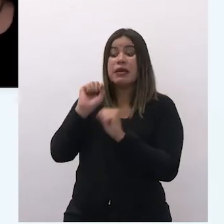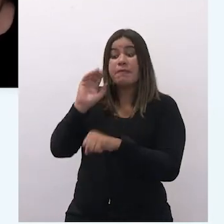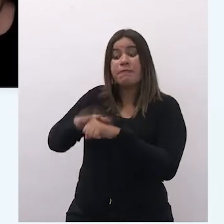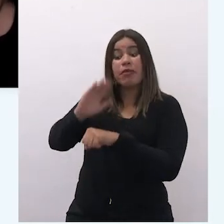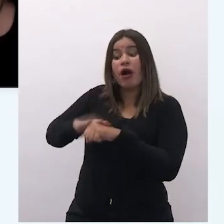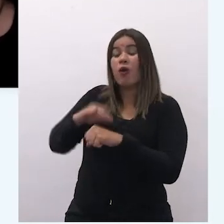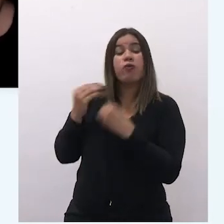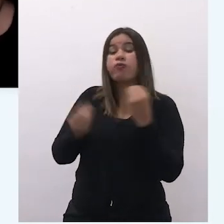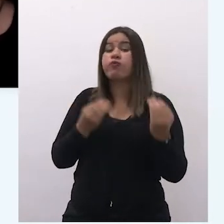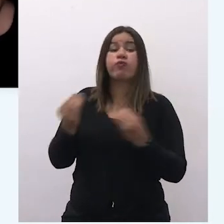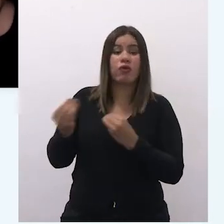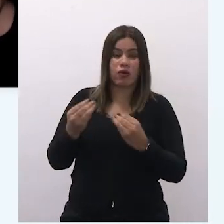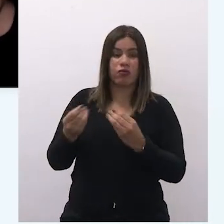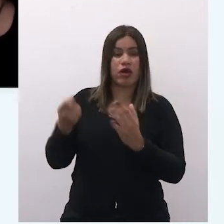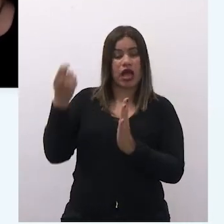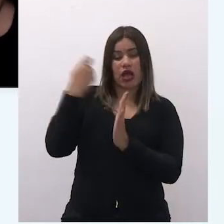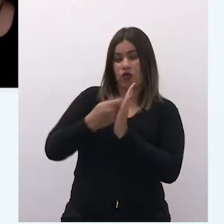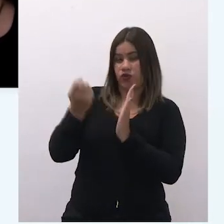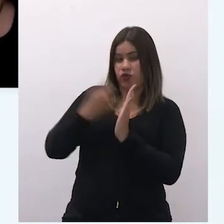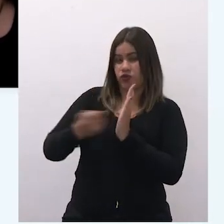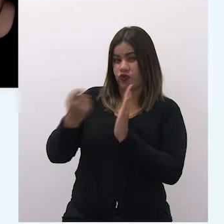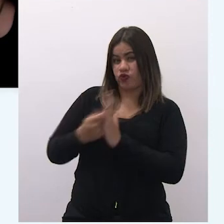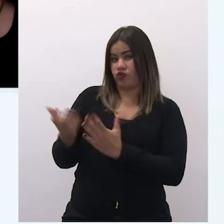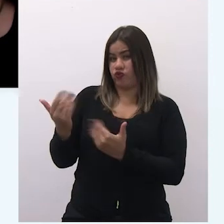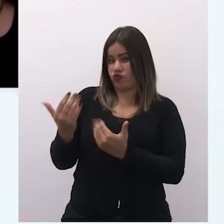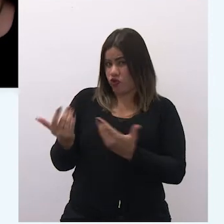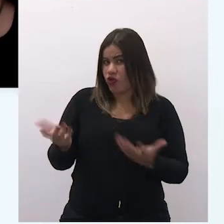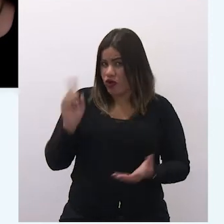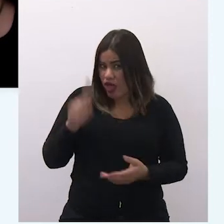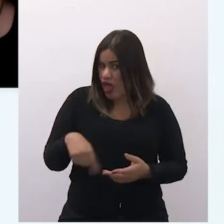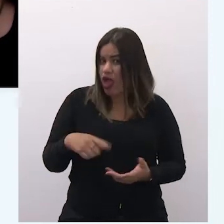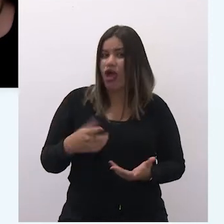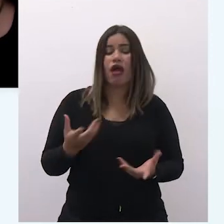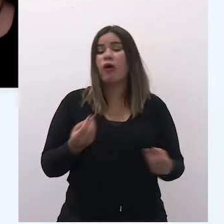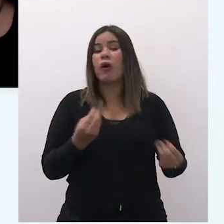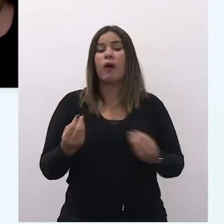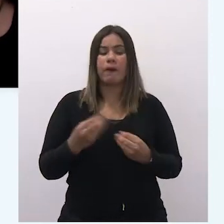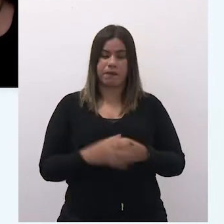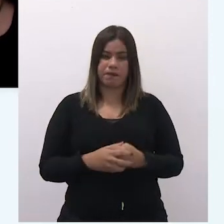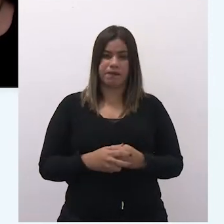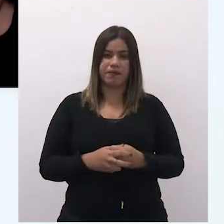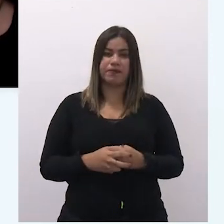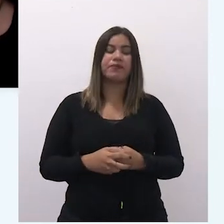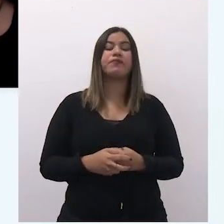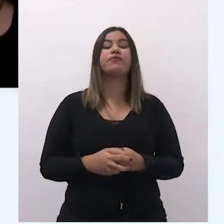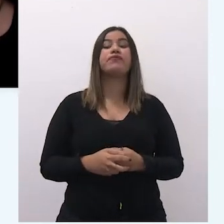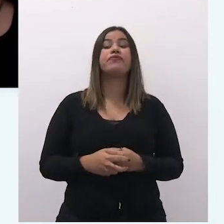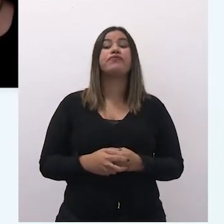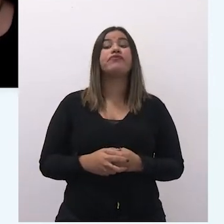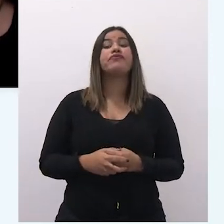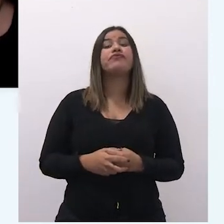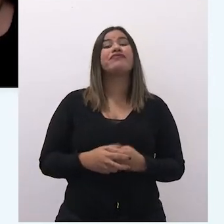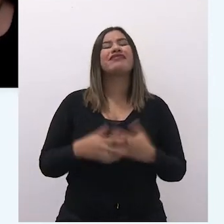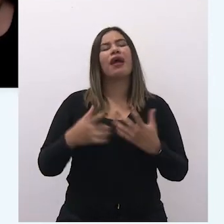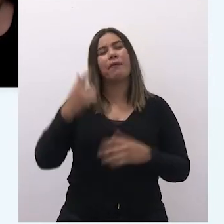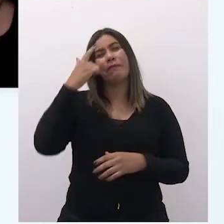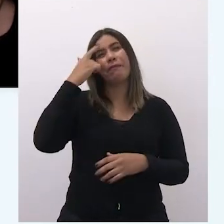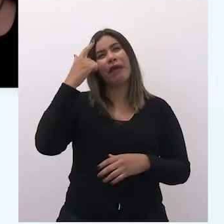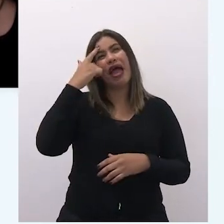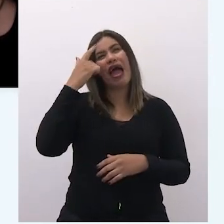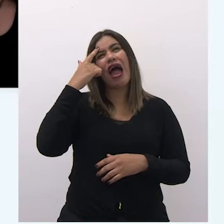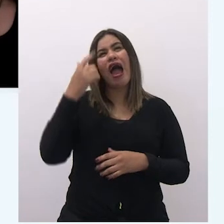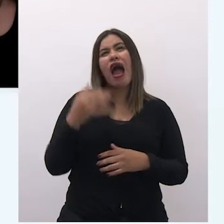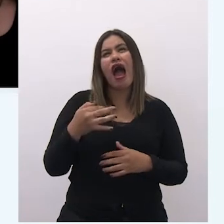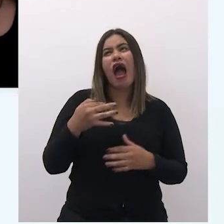prática? Eu preciso escrever, ou o jovem precisa escrever, né? O projeto de vida dele. A perspectiva não é aquela